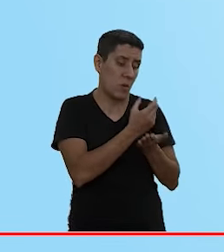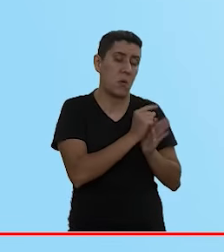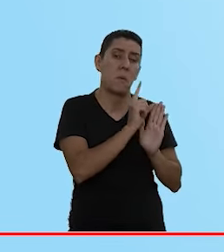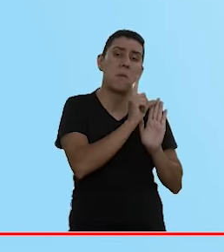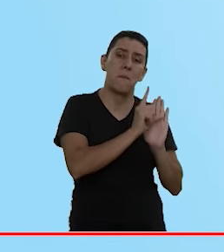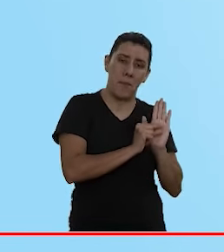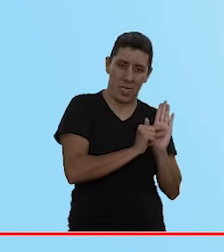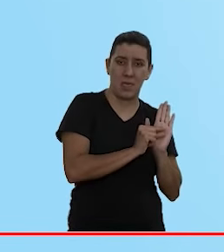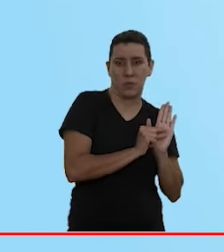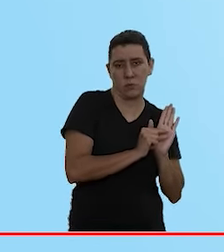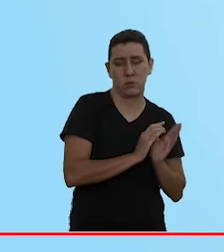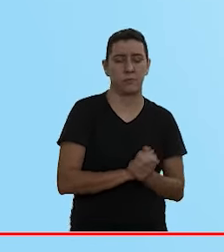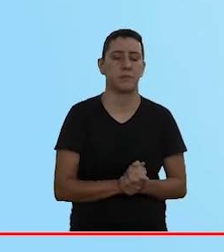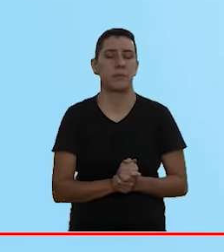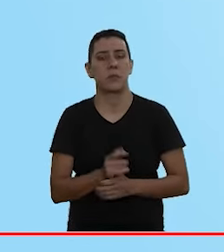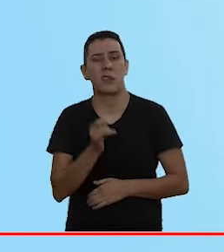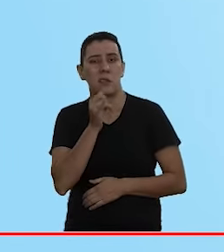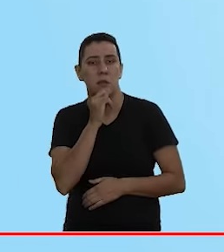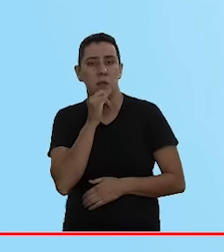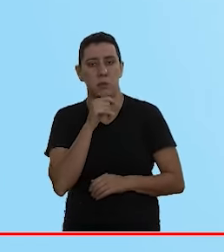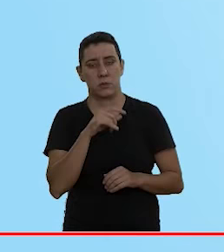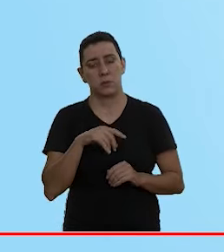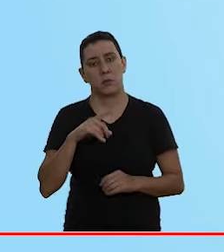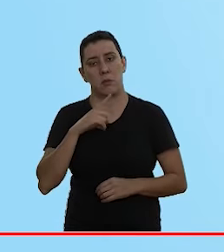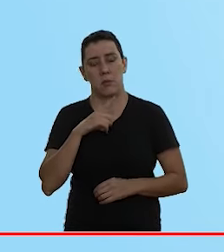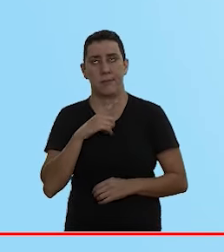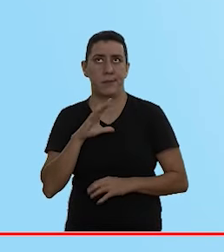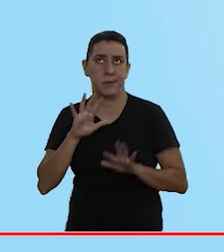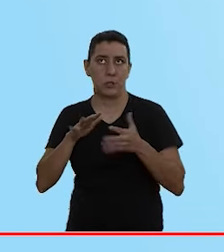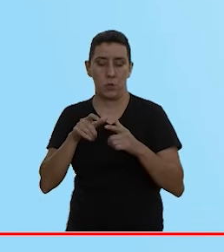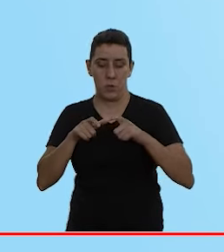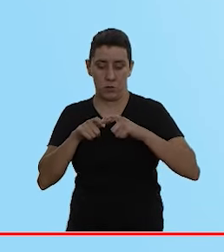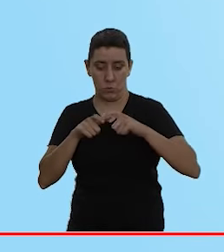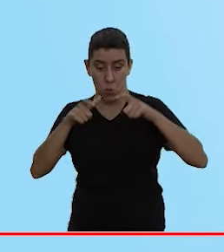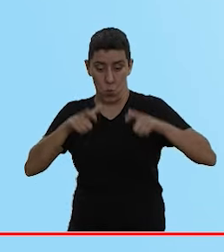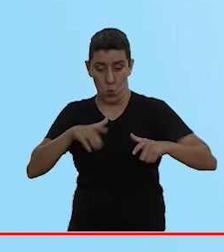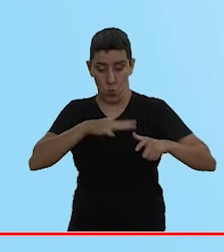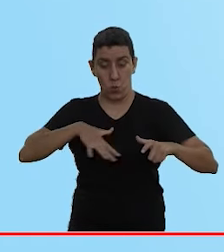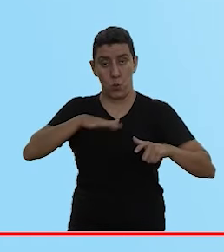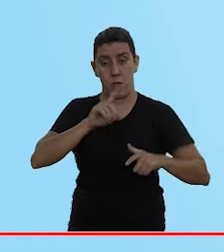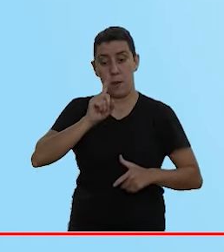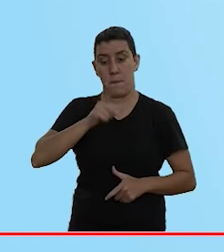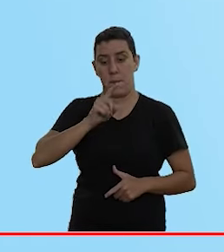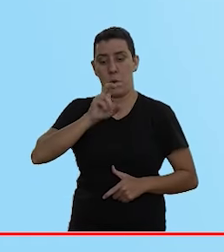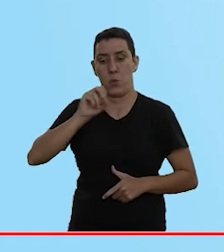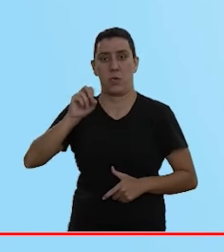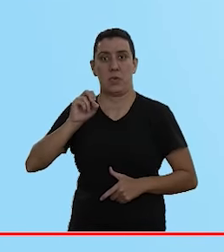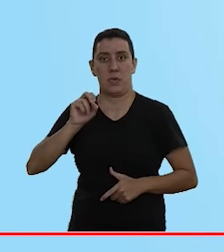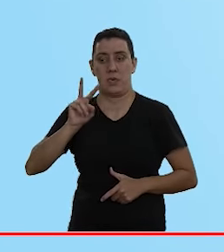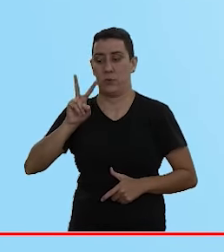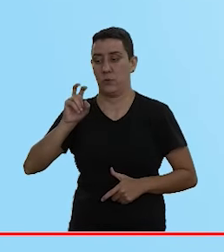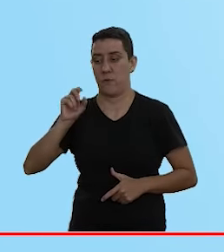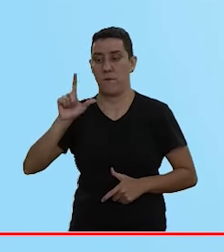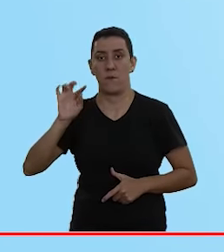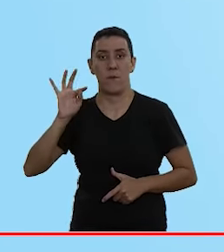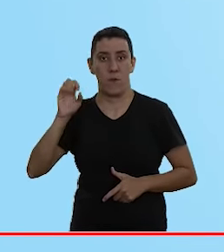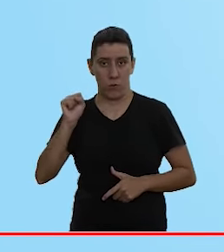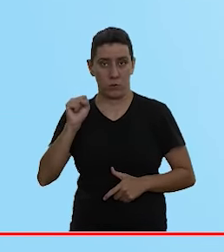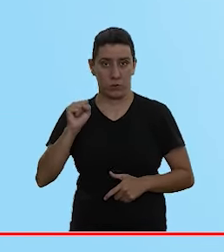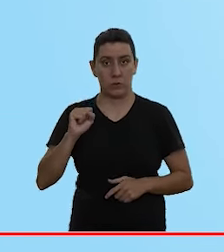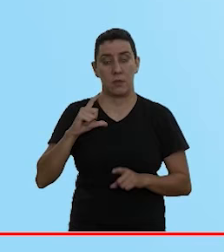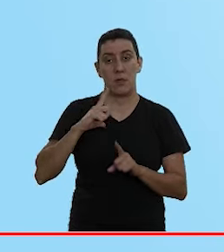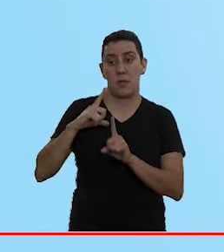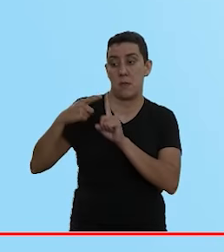exemplo, pegando uma string com uma tensão de 1500 volts, a gente teria os módulos mais positivos em mais 750 volts